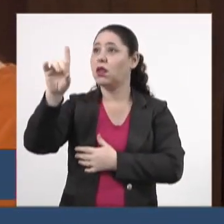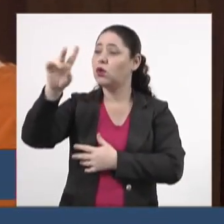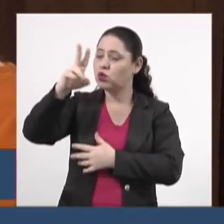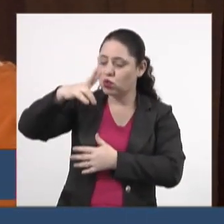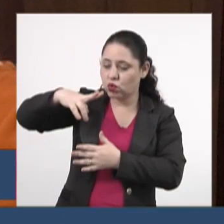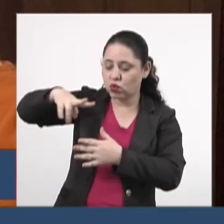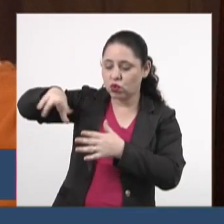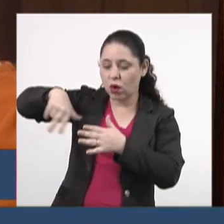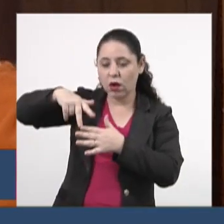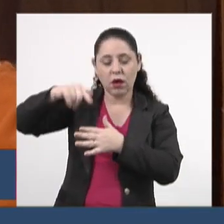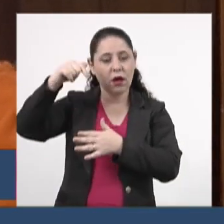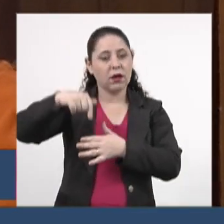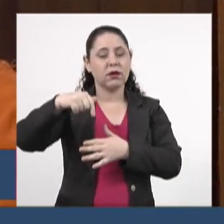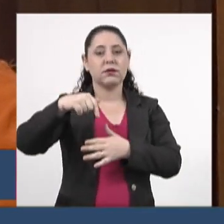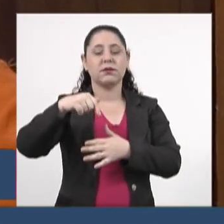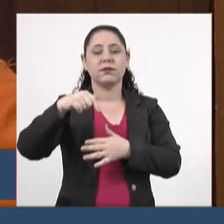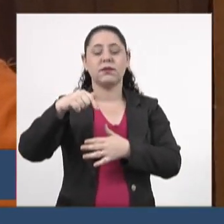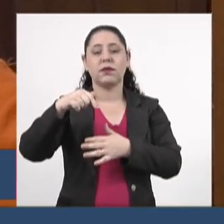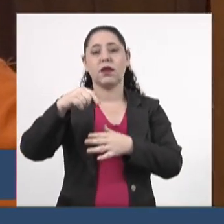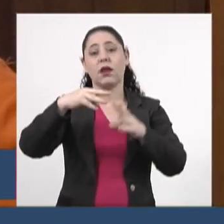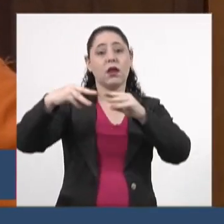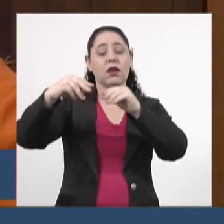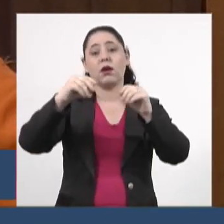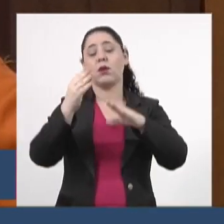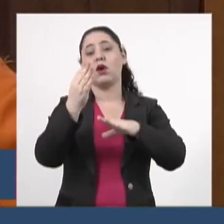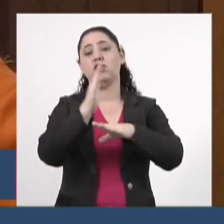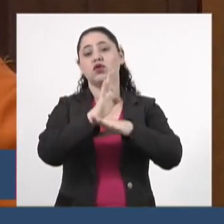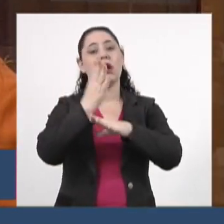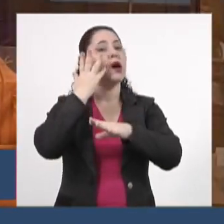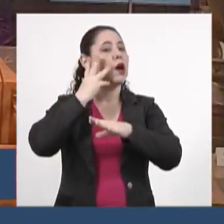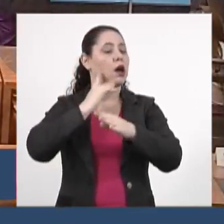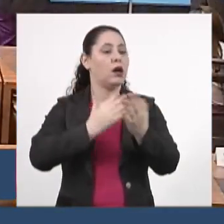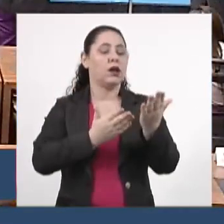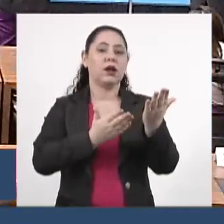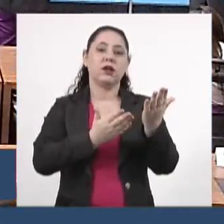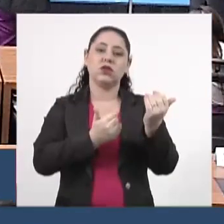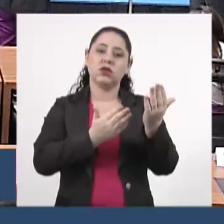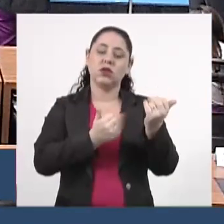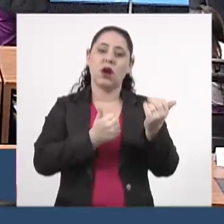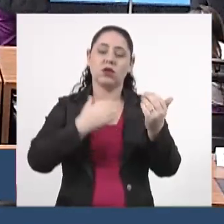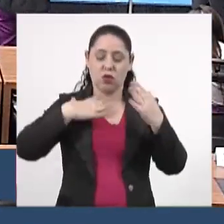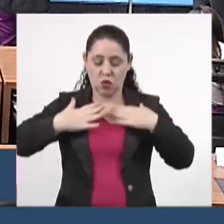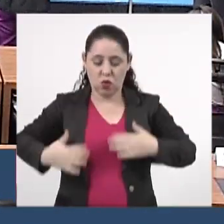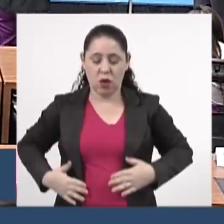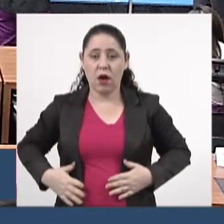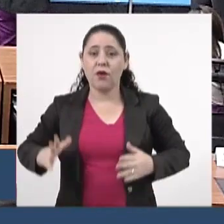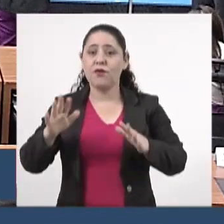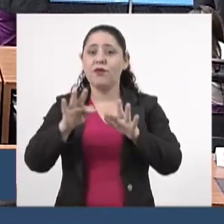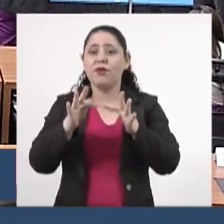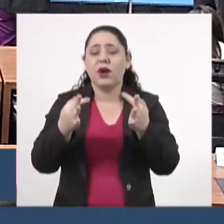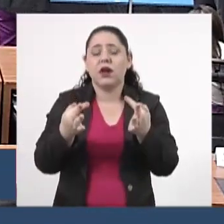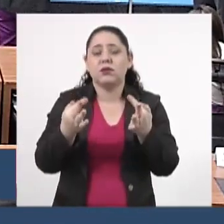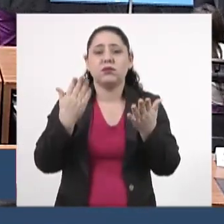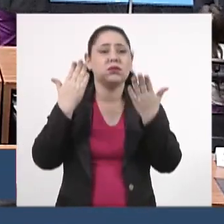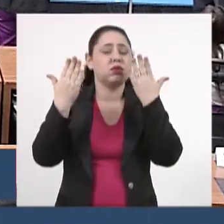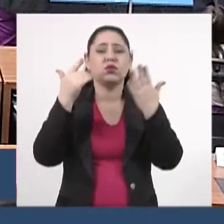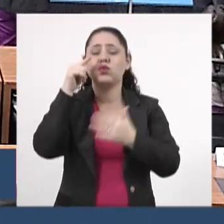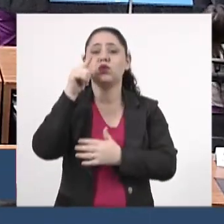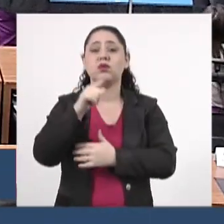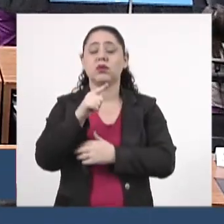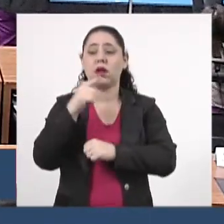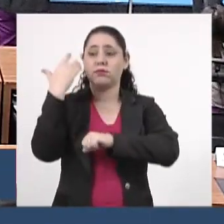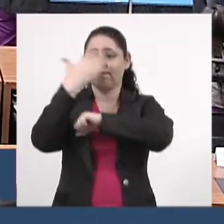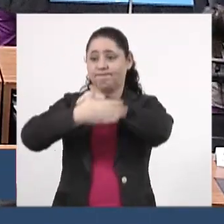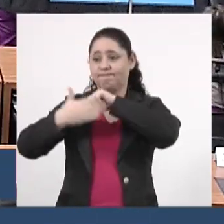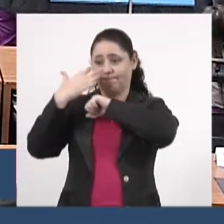para ajudar esses hipossuficientes do ponto de vista físico e psíquico. Uma criança que não consegue se